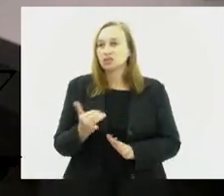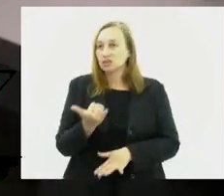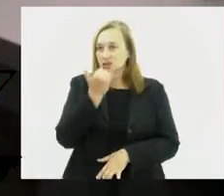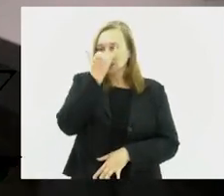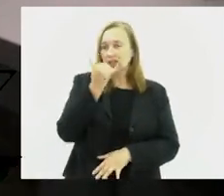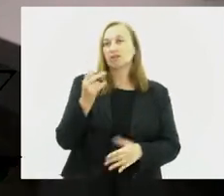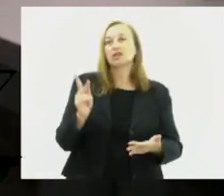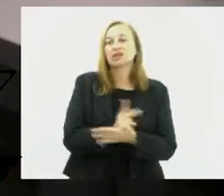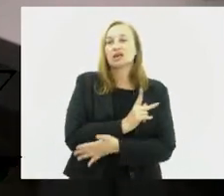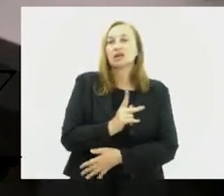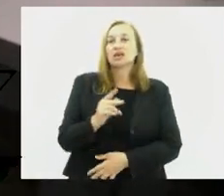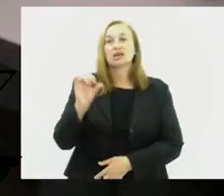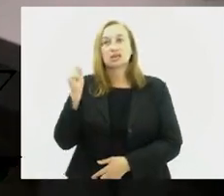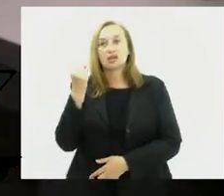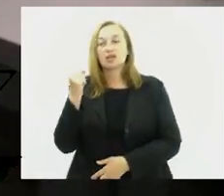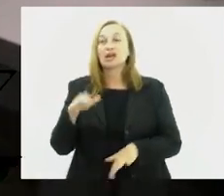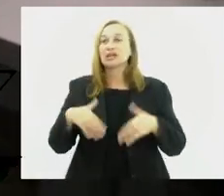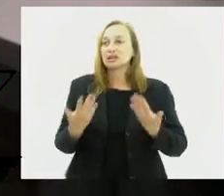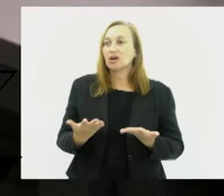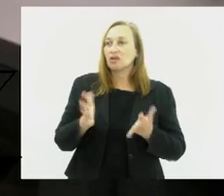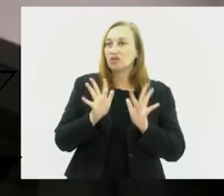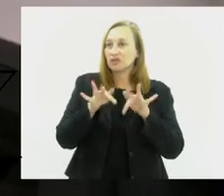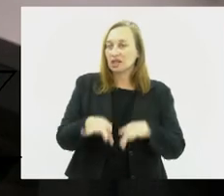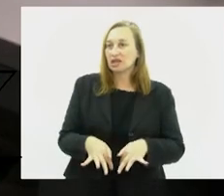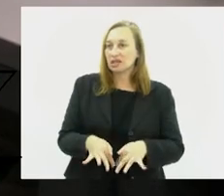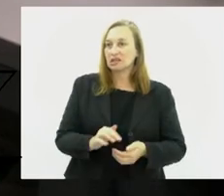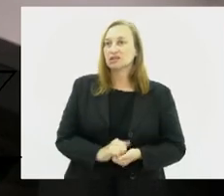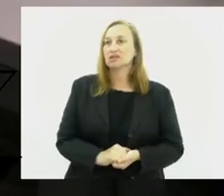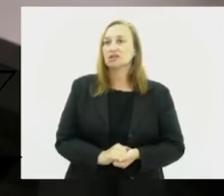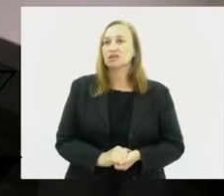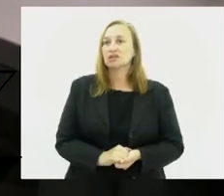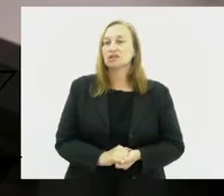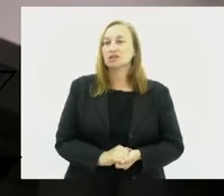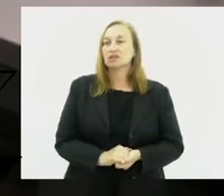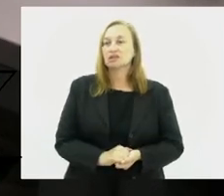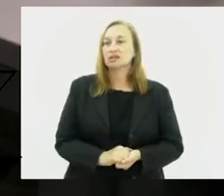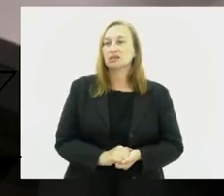Saquarema. Então, finalizo aqui só relembrando,